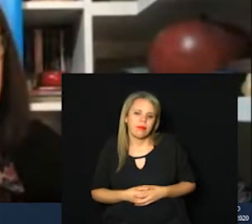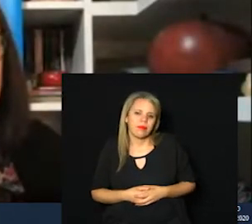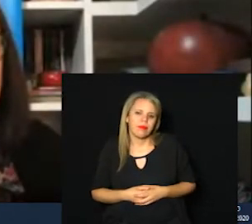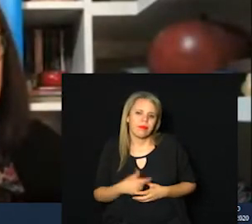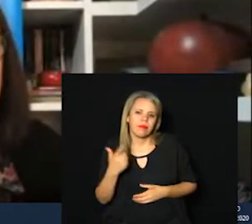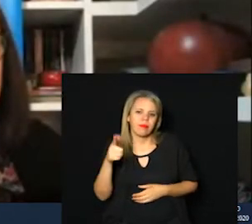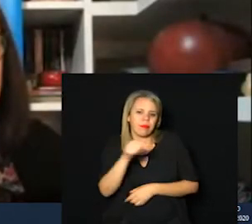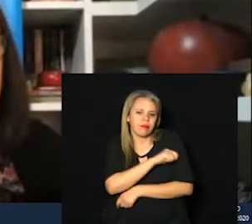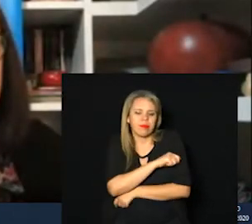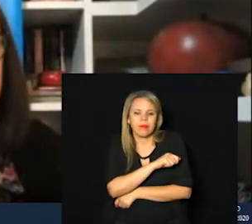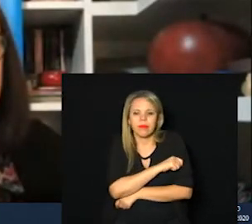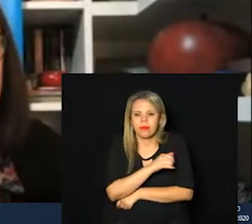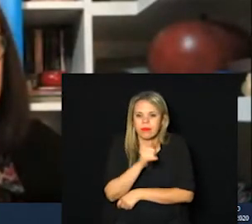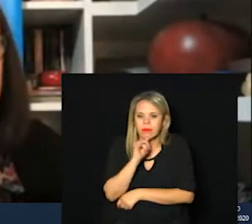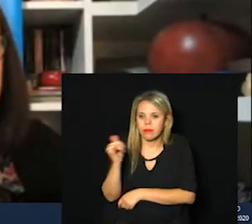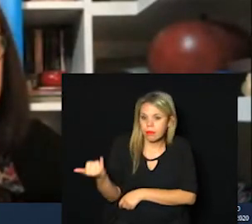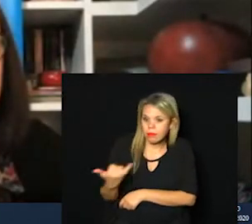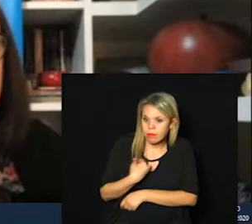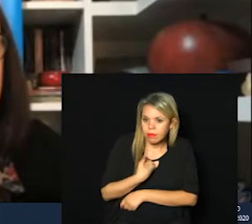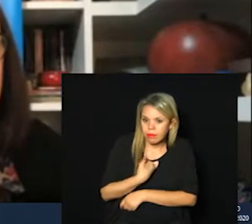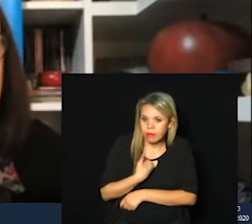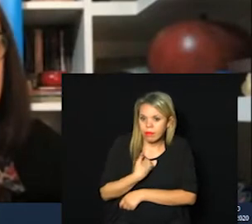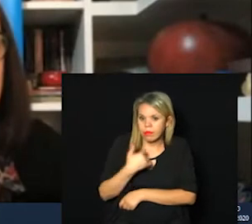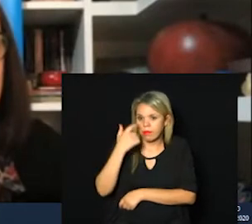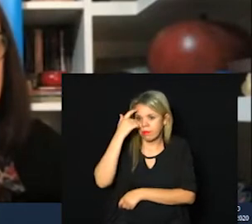aluna, por exemplo, me disse,